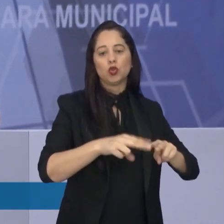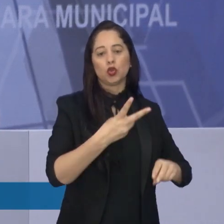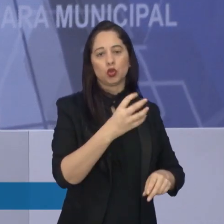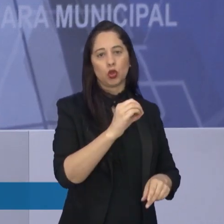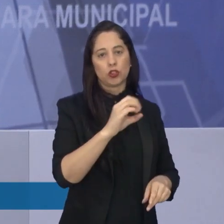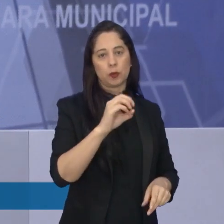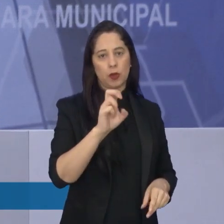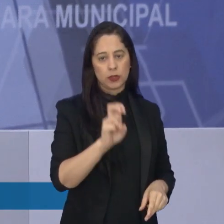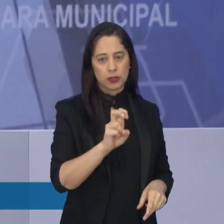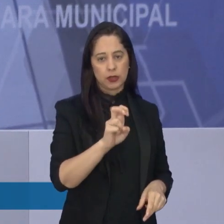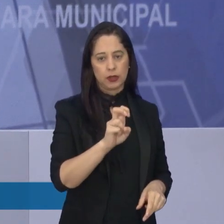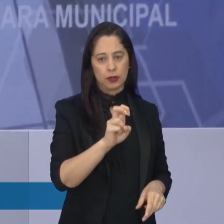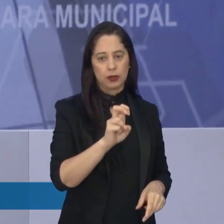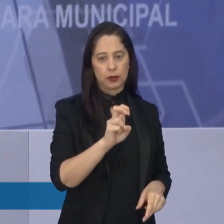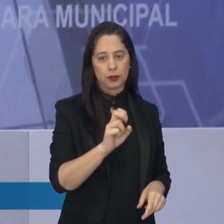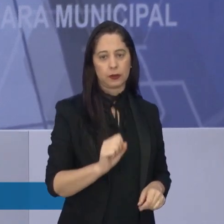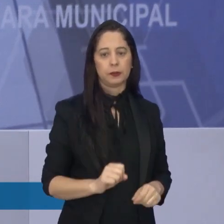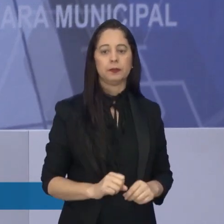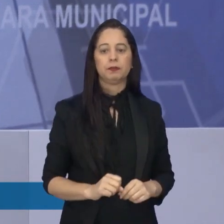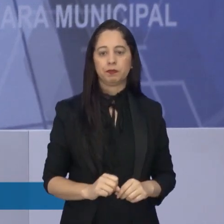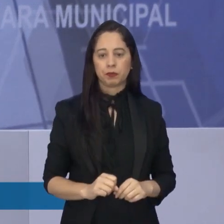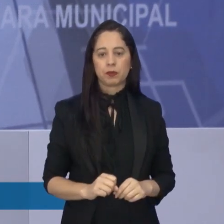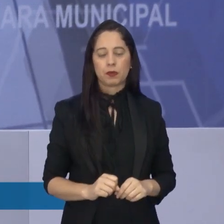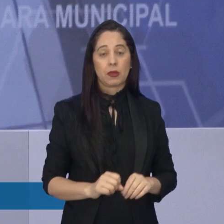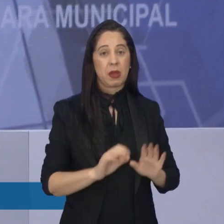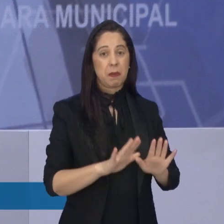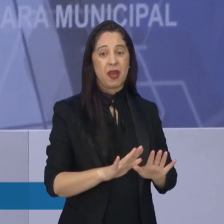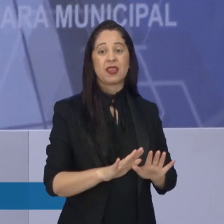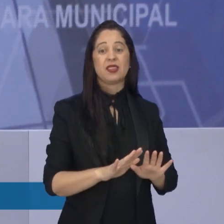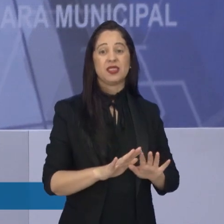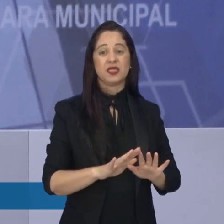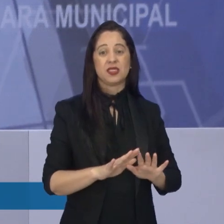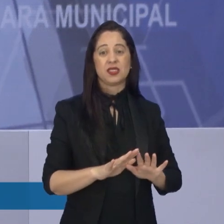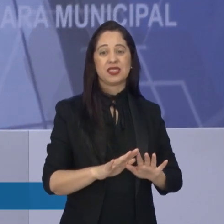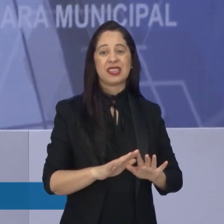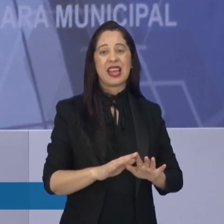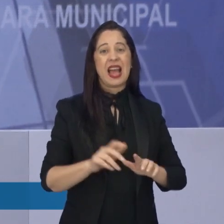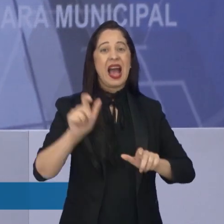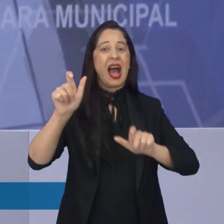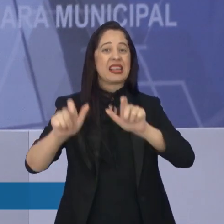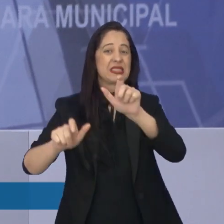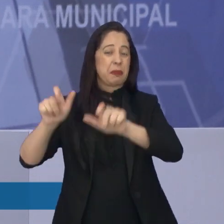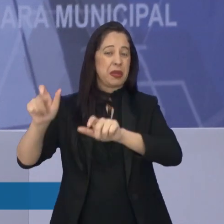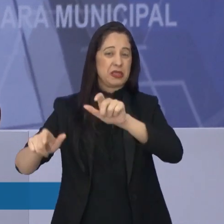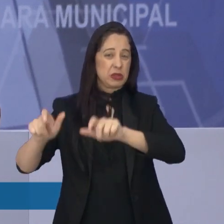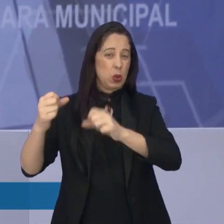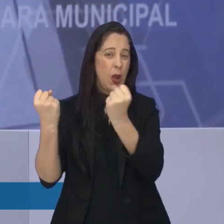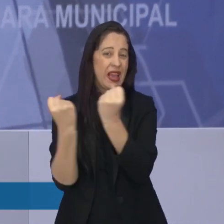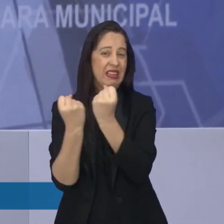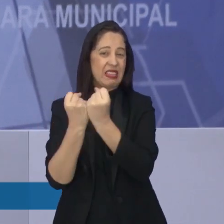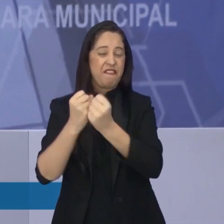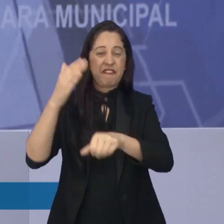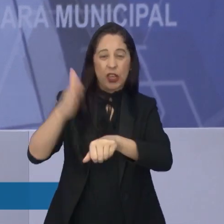do reitor Michael não foram aceitos pelos defensores do golpe de 64. Então,